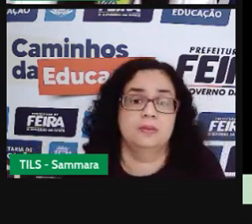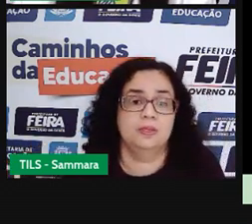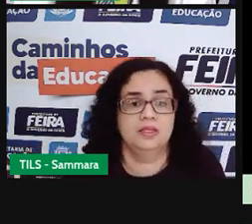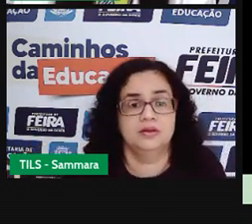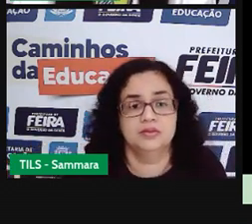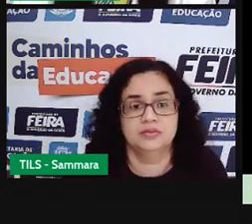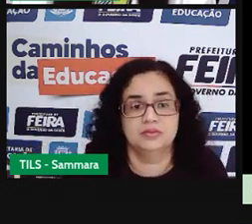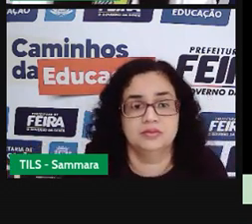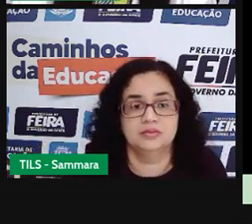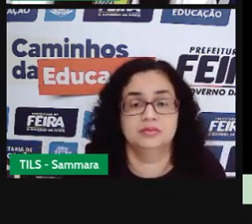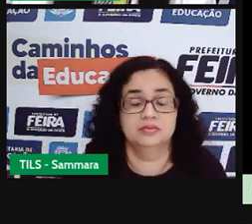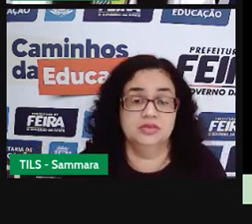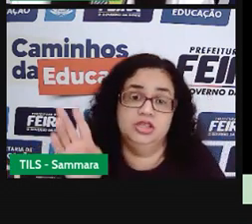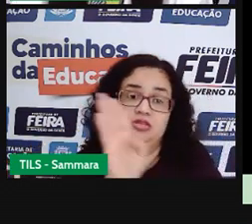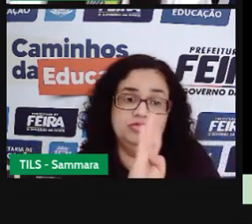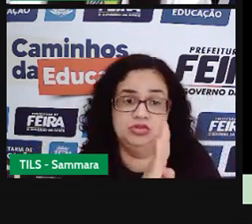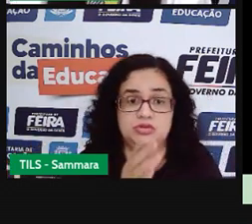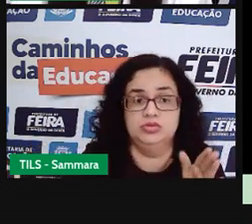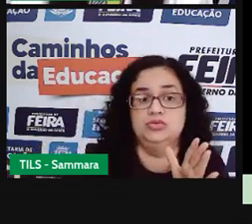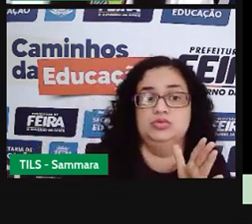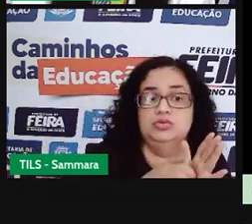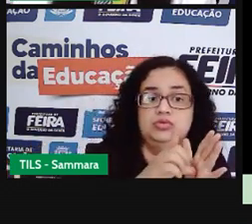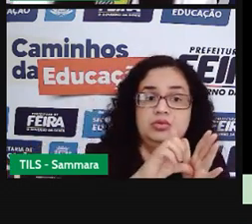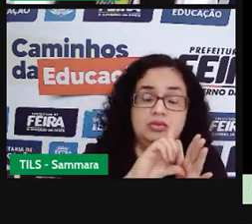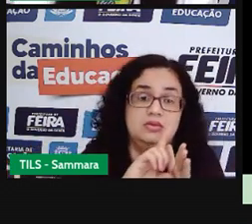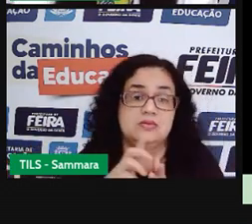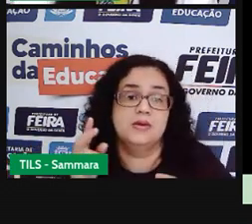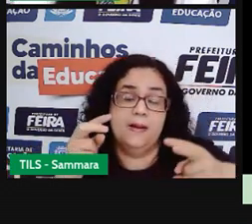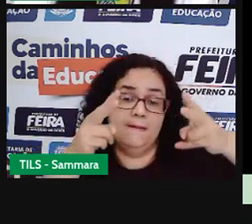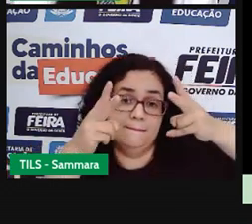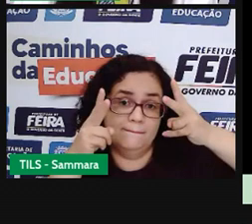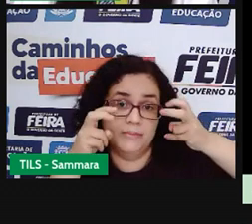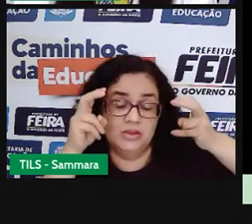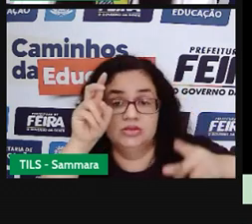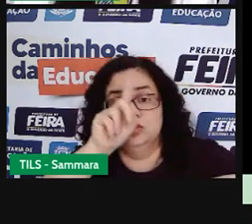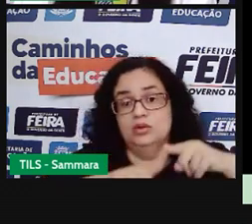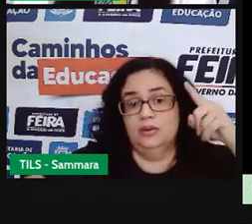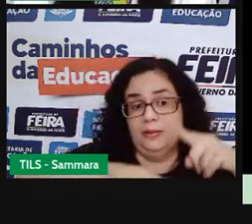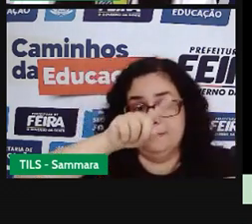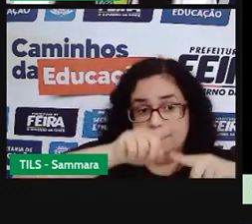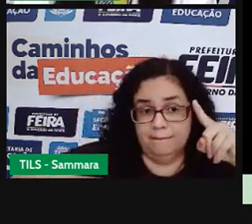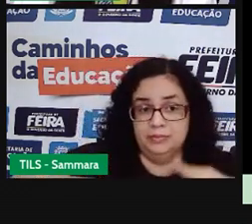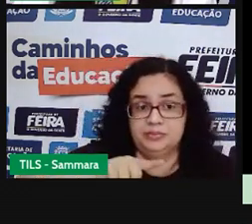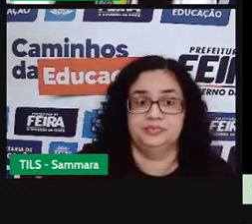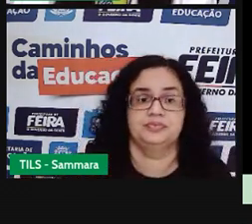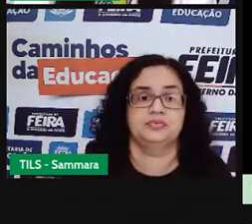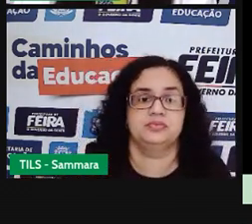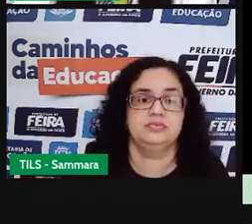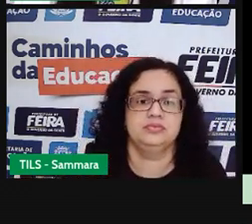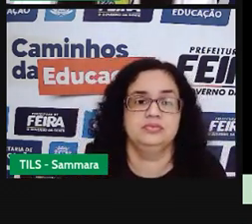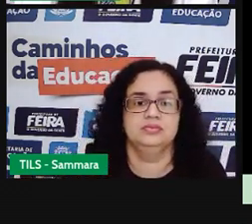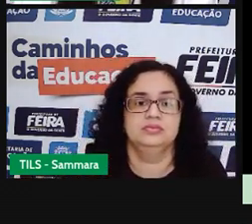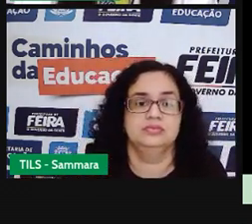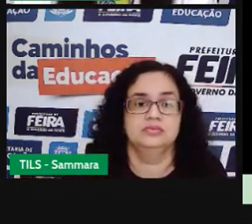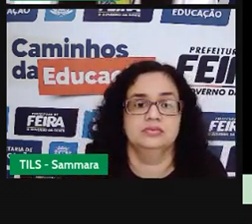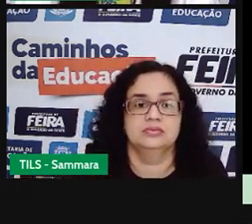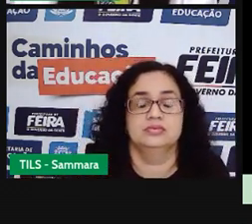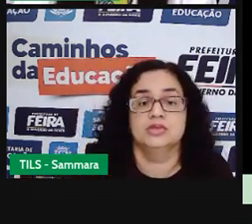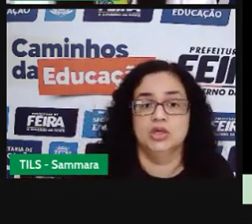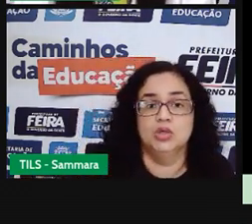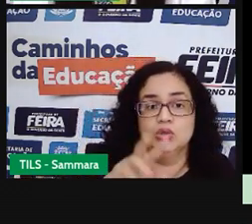aula né vídeo aula anterior que a gente amiga observar os materiais são feitos né são